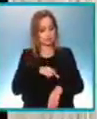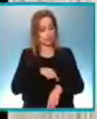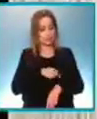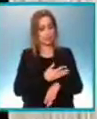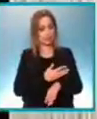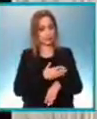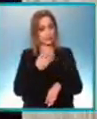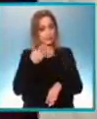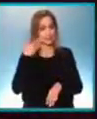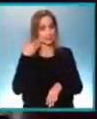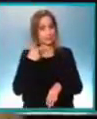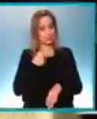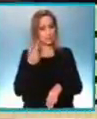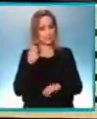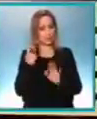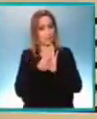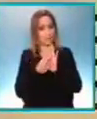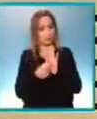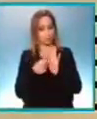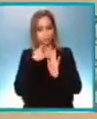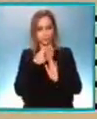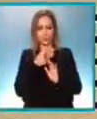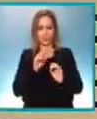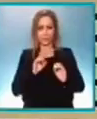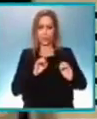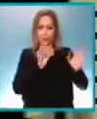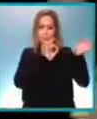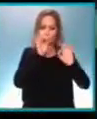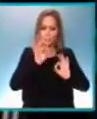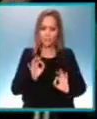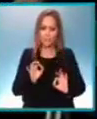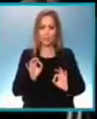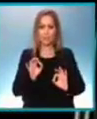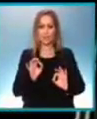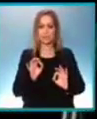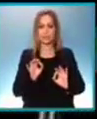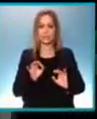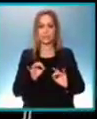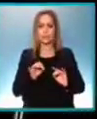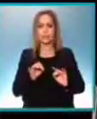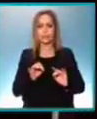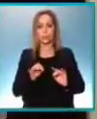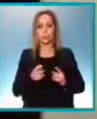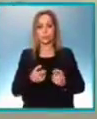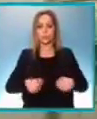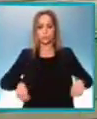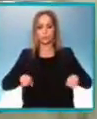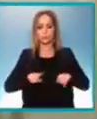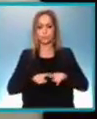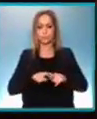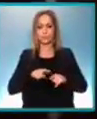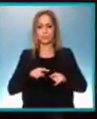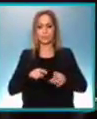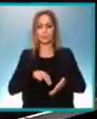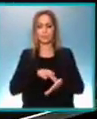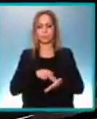Sejam bem-vindos àquilo que ainda é o esboço inicial do cenário da sala de espera. Aqui vai ser a